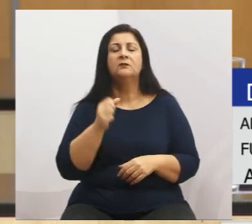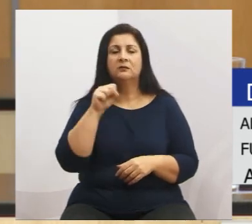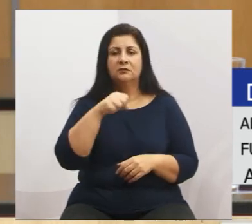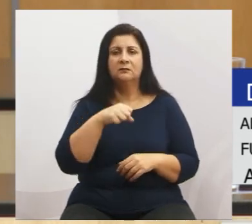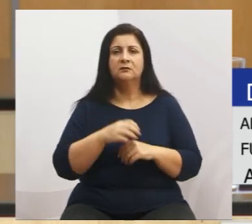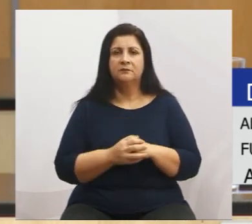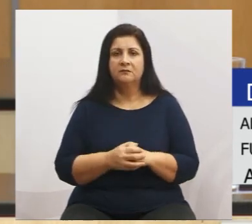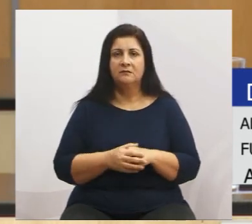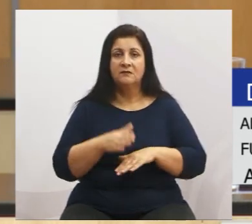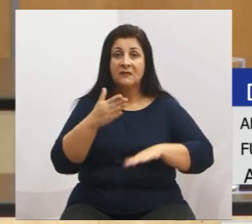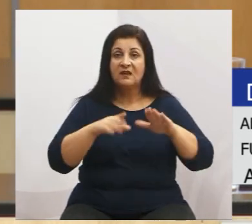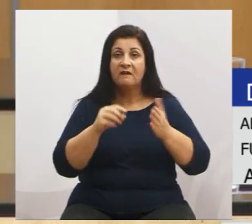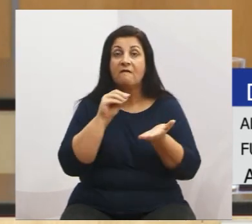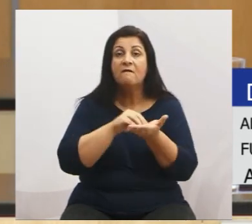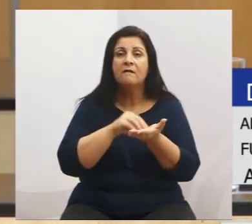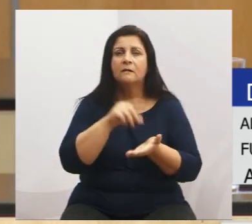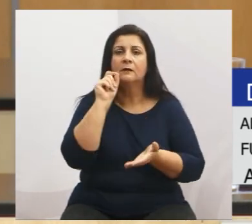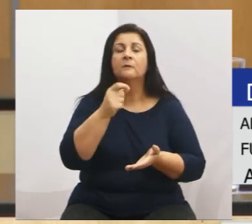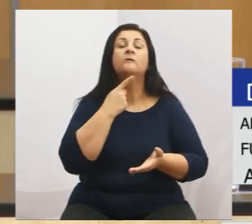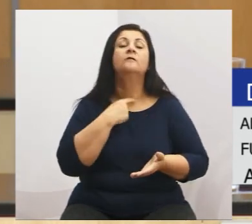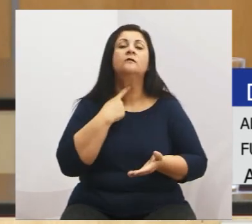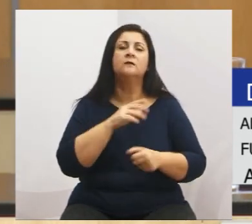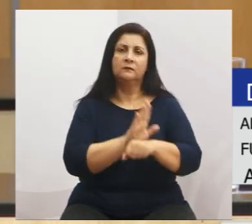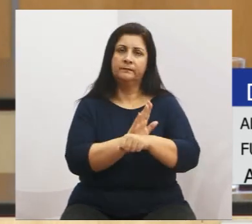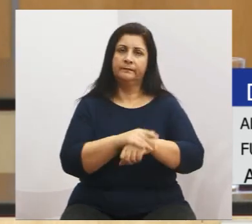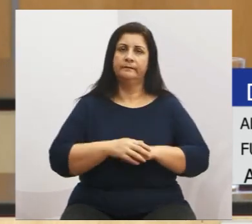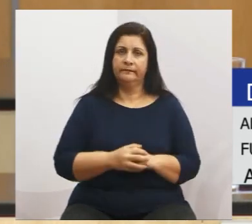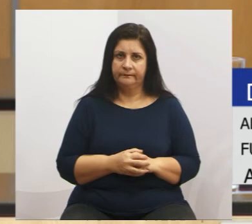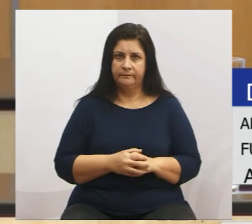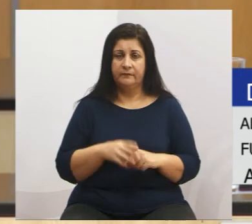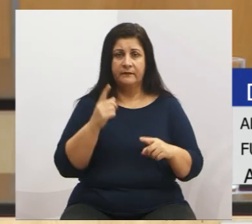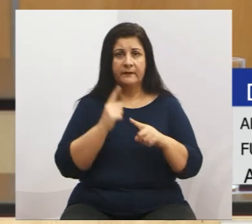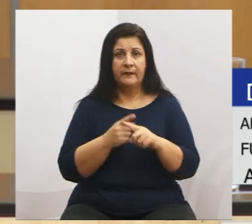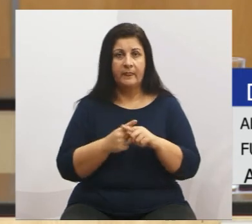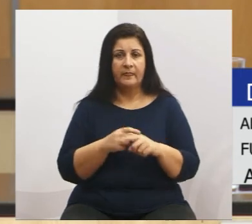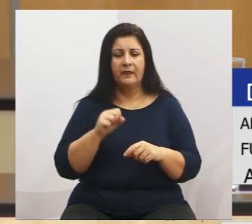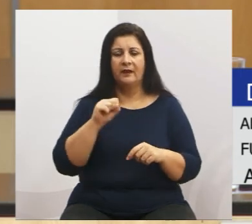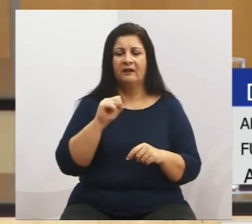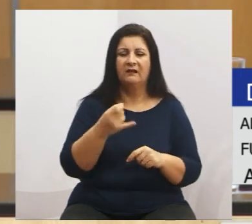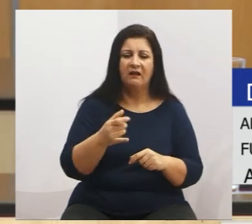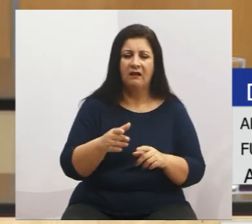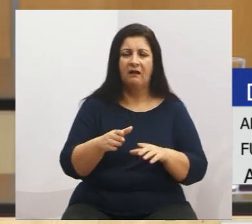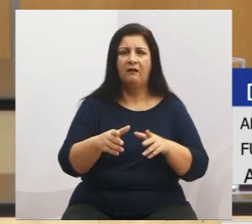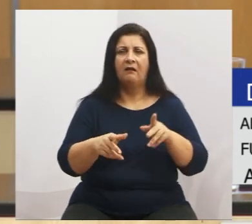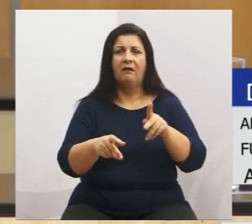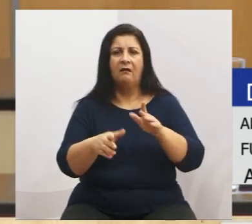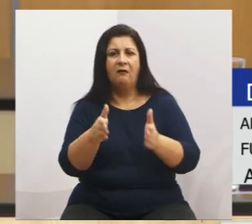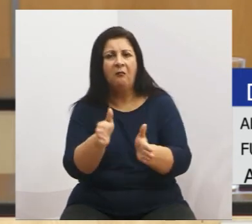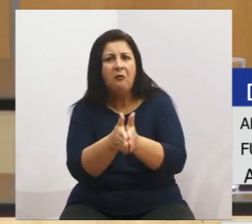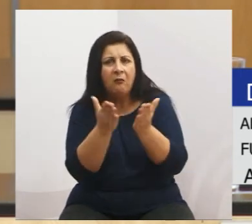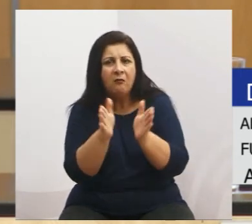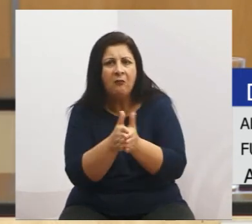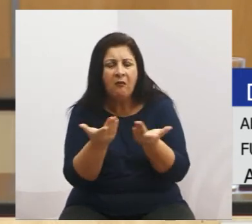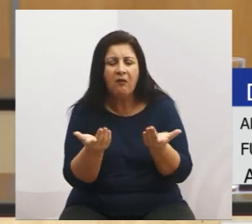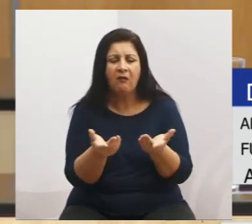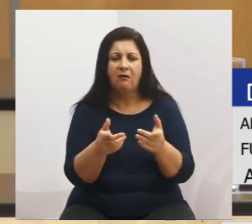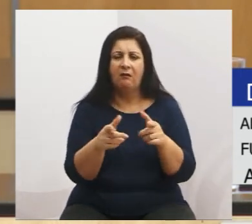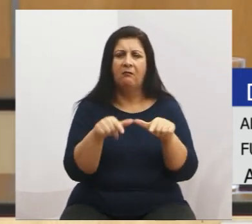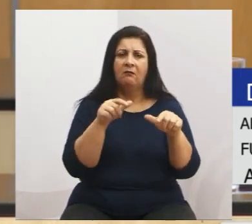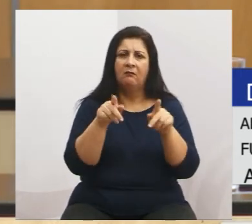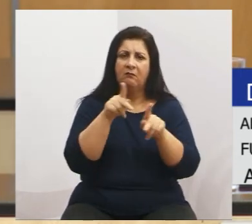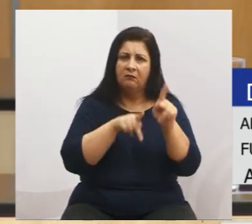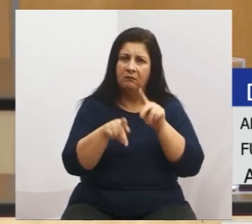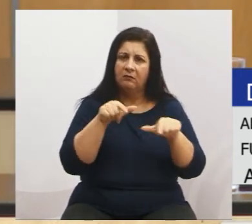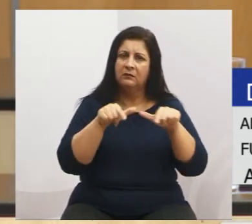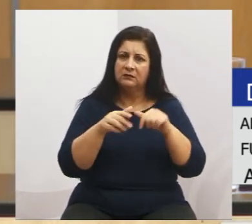muitas vezes é falta de vontade, porque quando mexe com o pobre, quando mexe com a classe trabalhadora, a dificuldade é